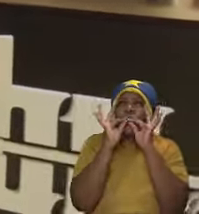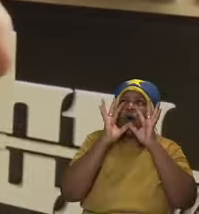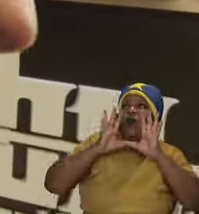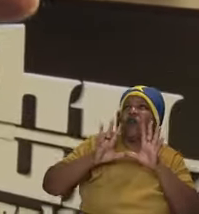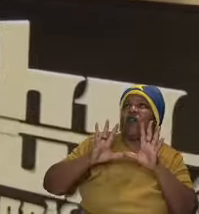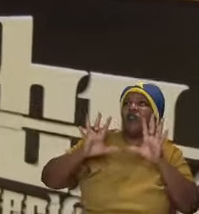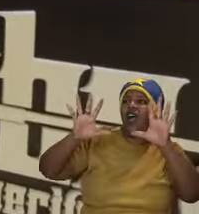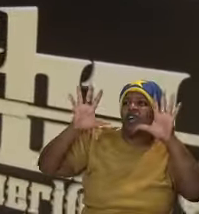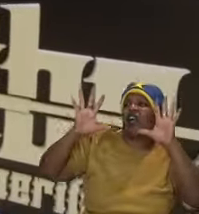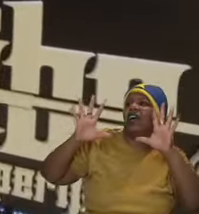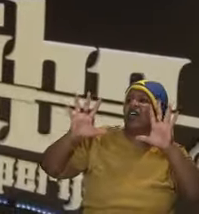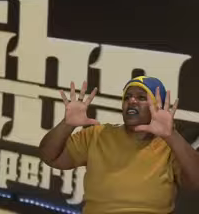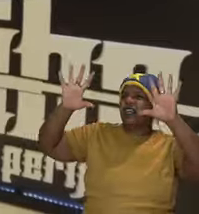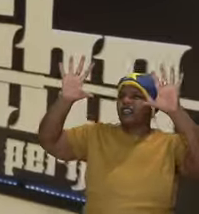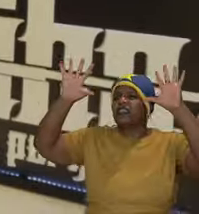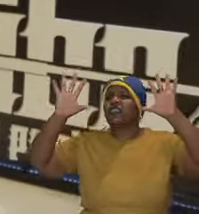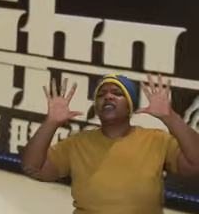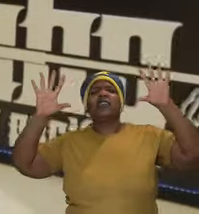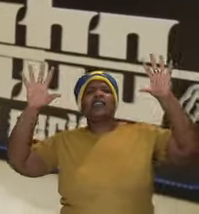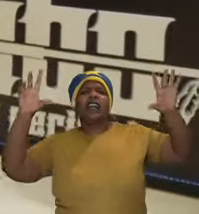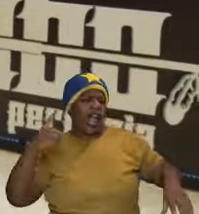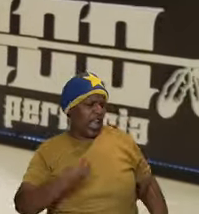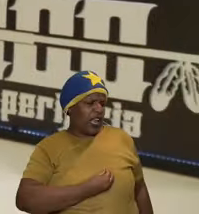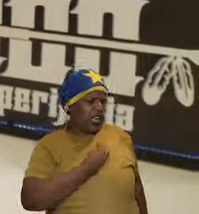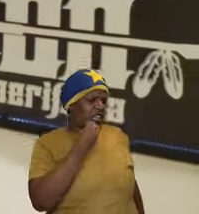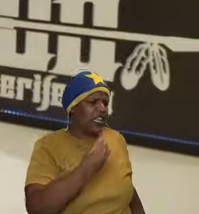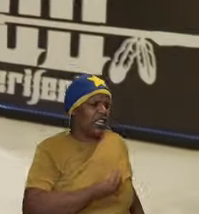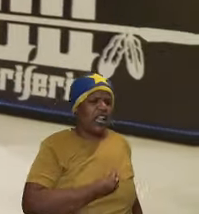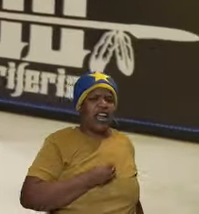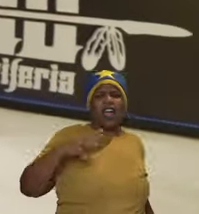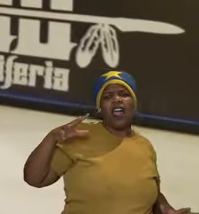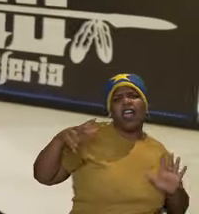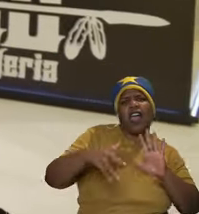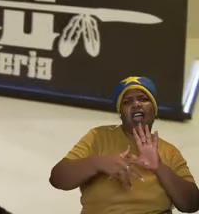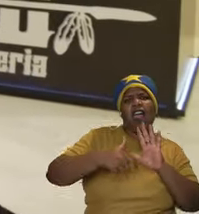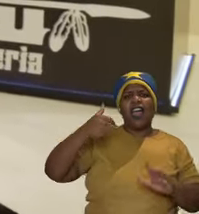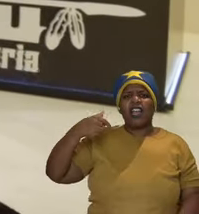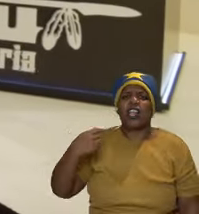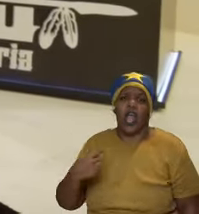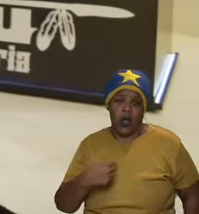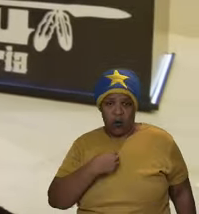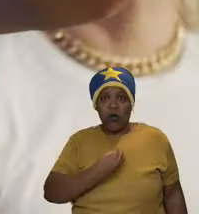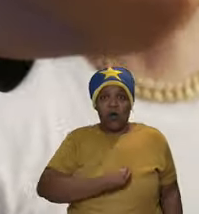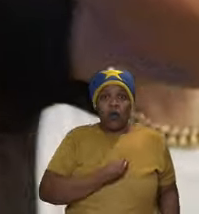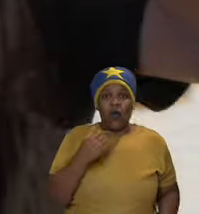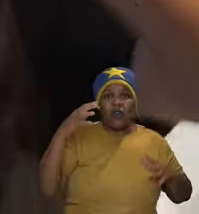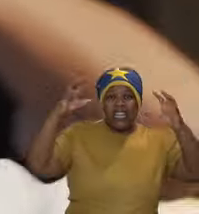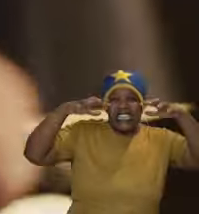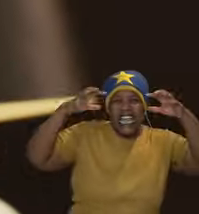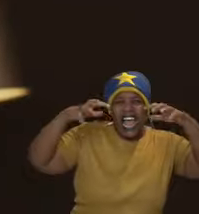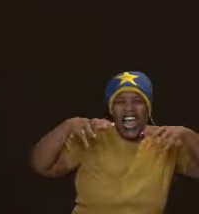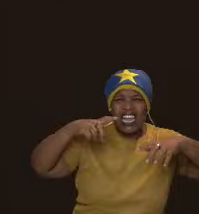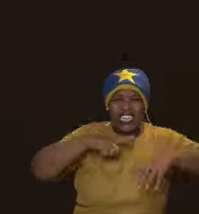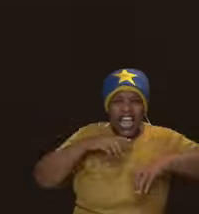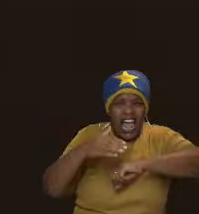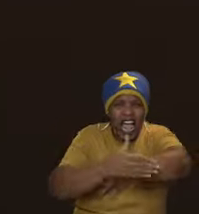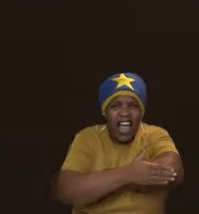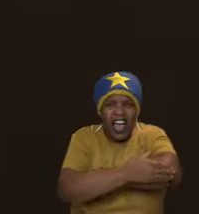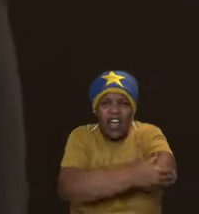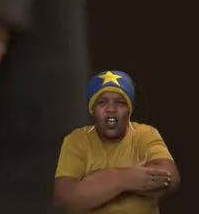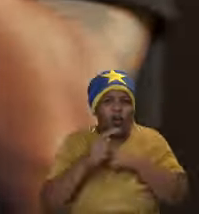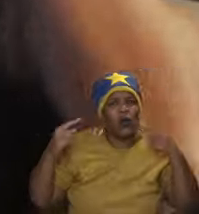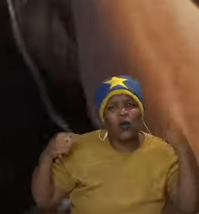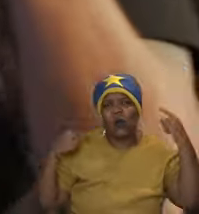voa, voou, porque vida de ladrão é vida, e pouco sobreviver a tempestade no quintal,